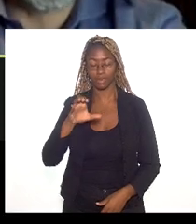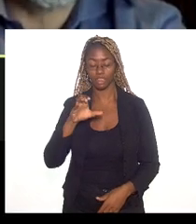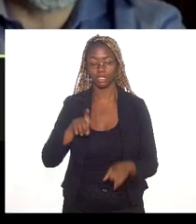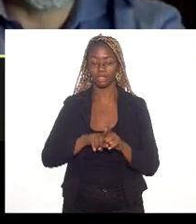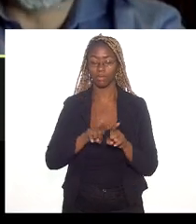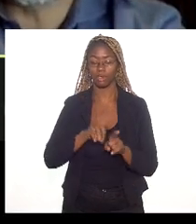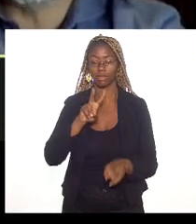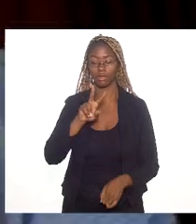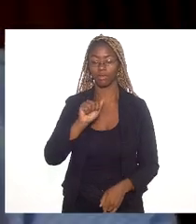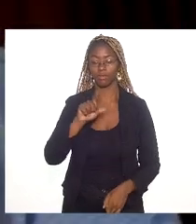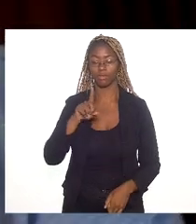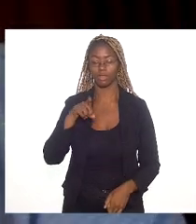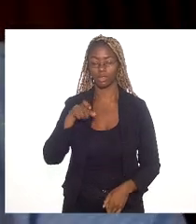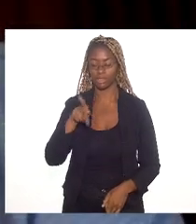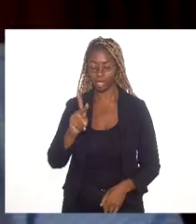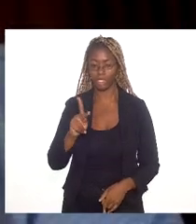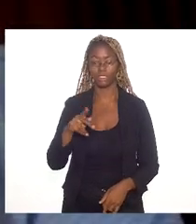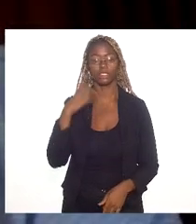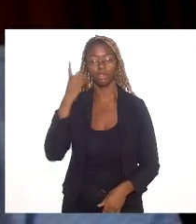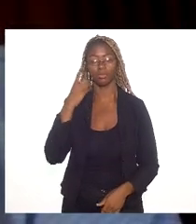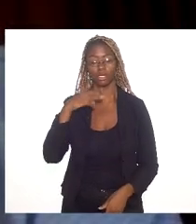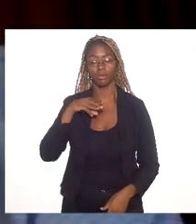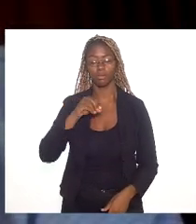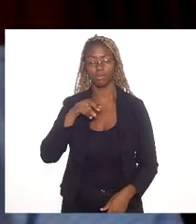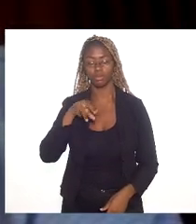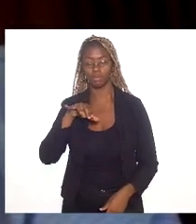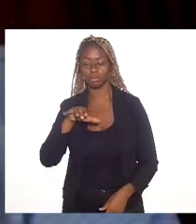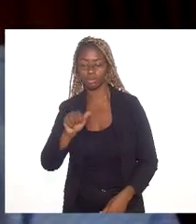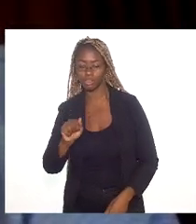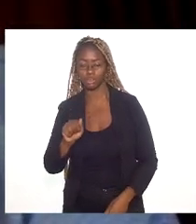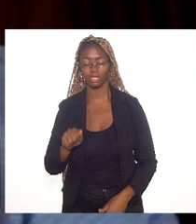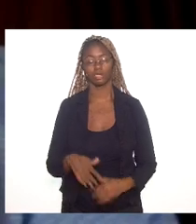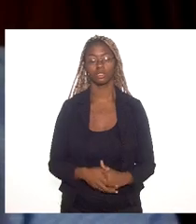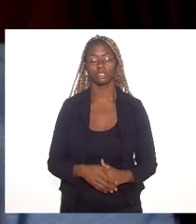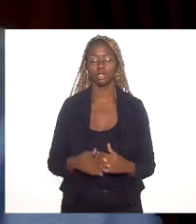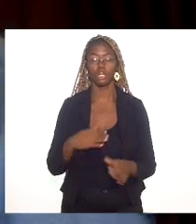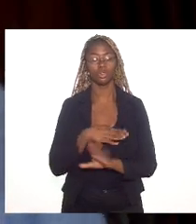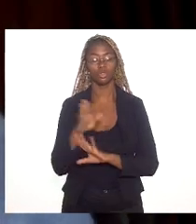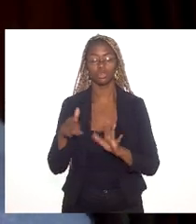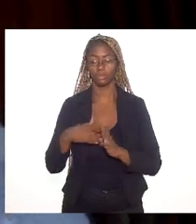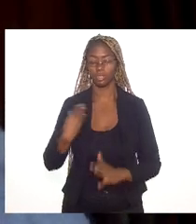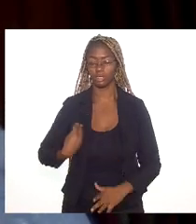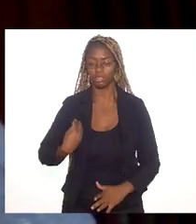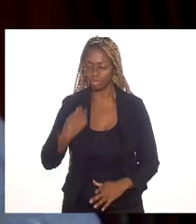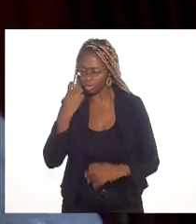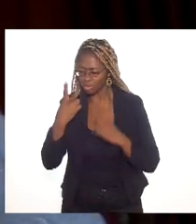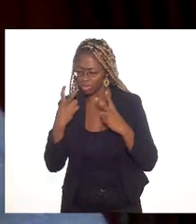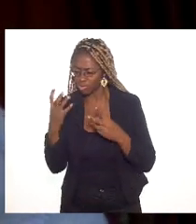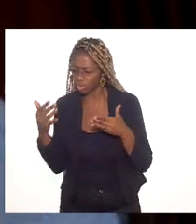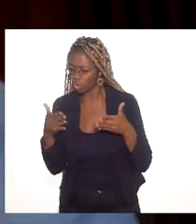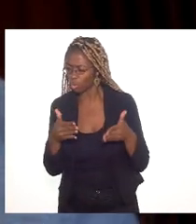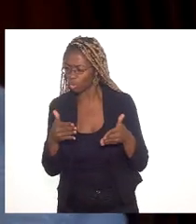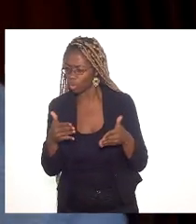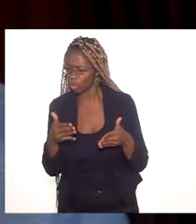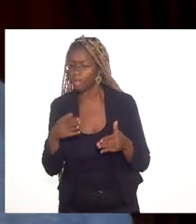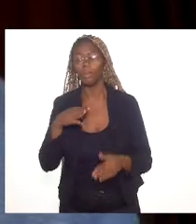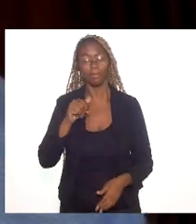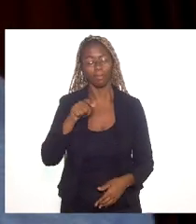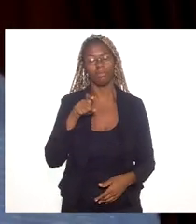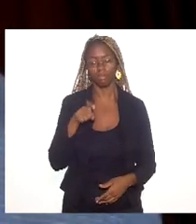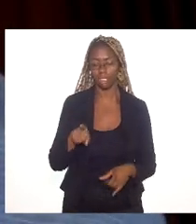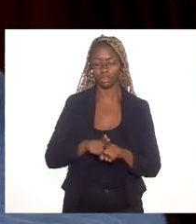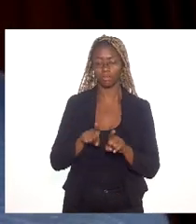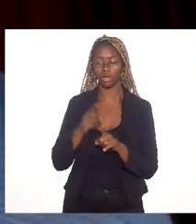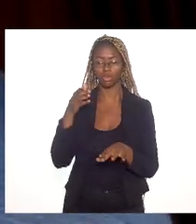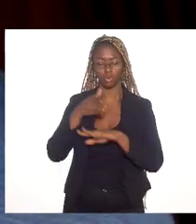deputada Mônica Francisco. Salvo engano, os presentes. Deixa eu ver se tem mais alguém. Max Lemos também está